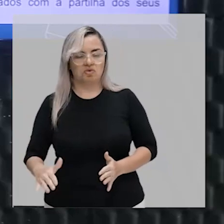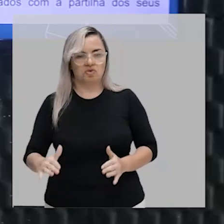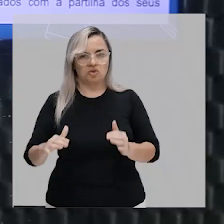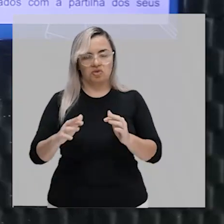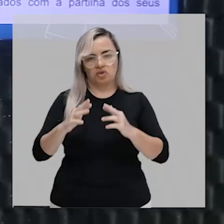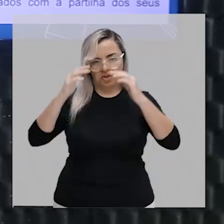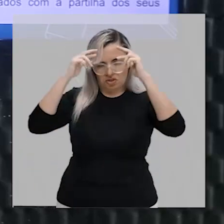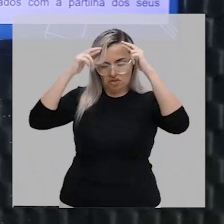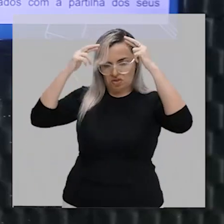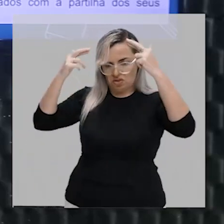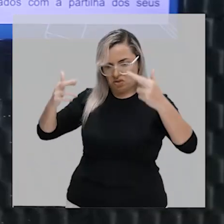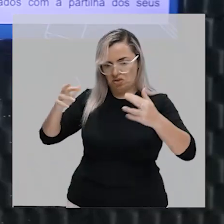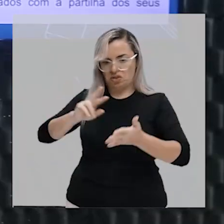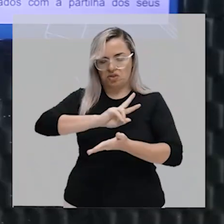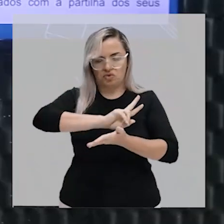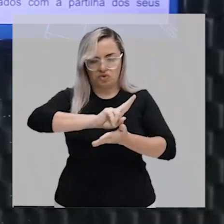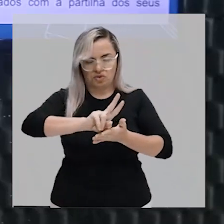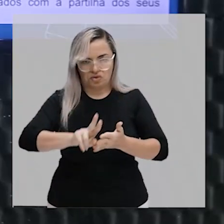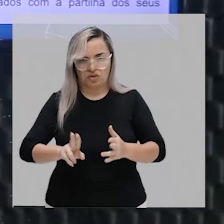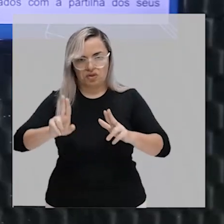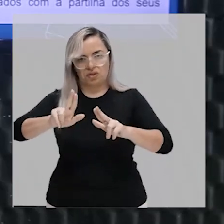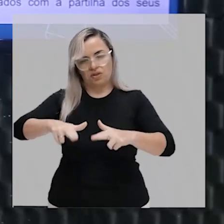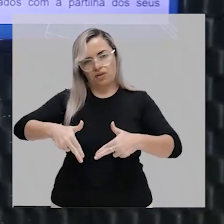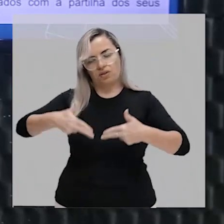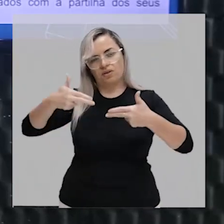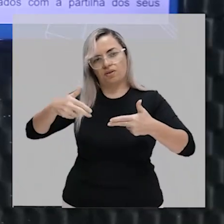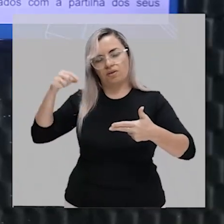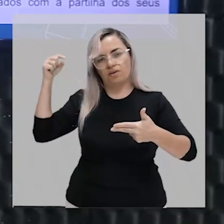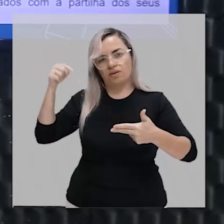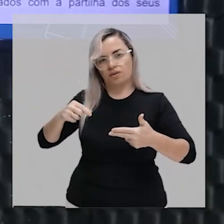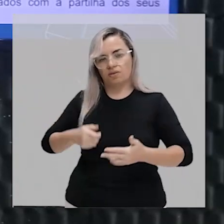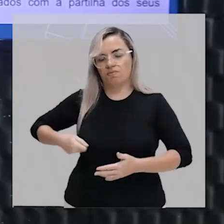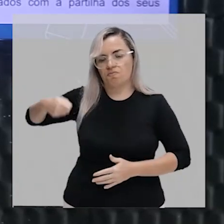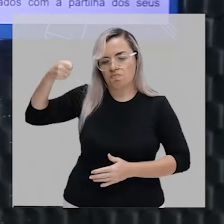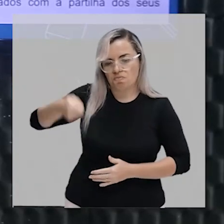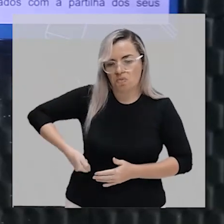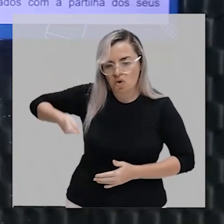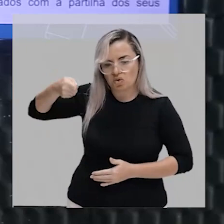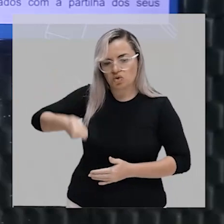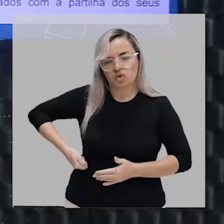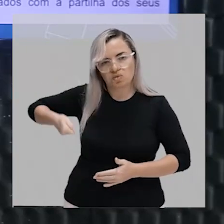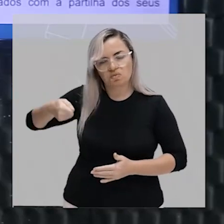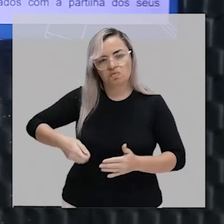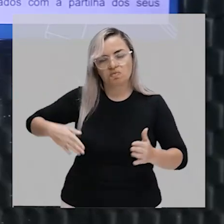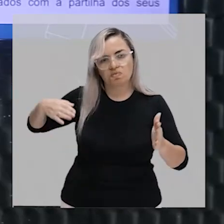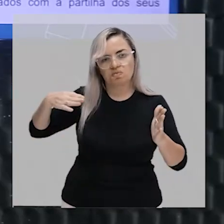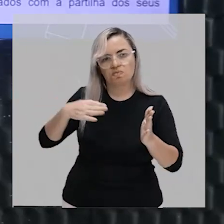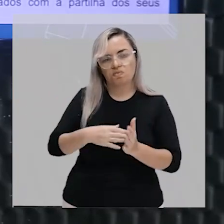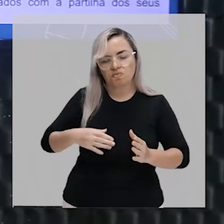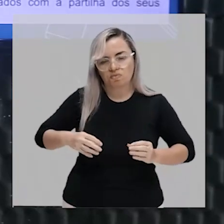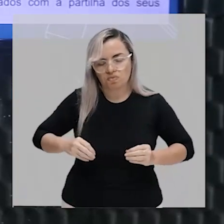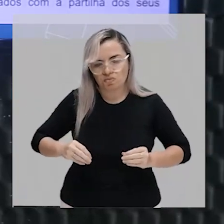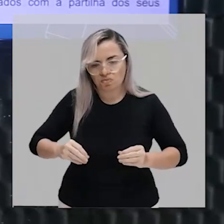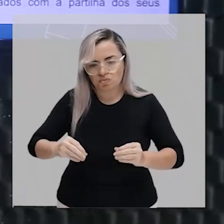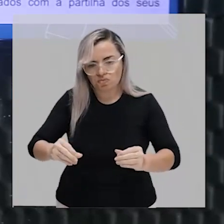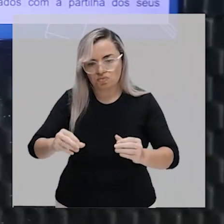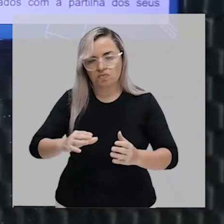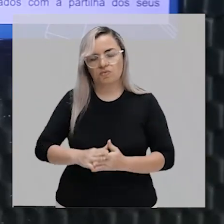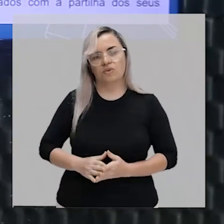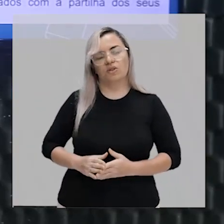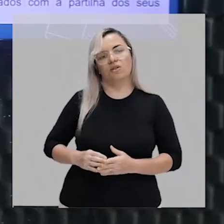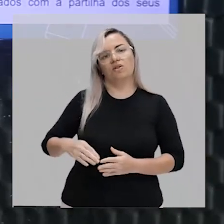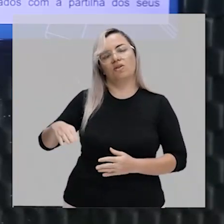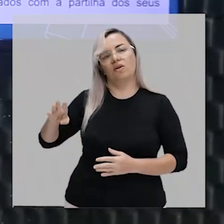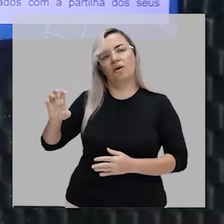étnicas, essas fronteiras artificiais que foram impostas na Conferência de Berlim